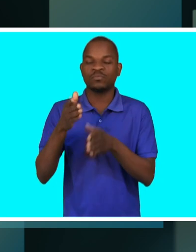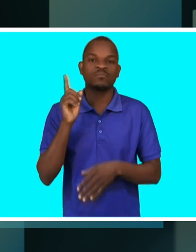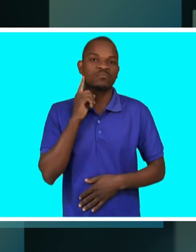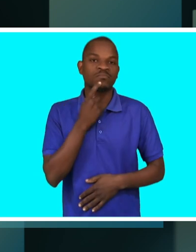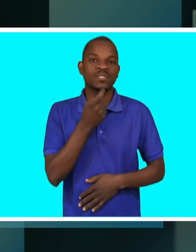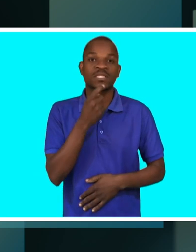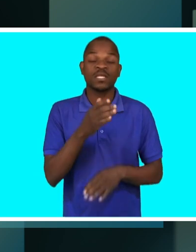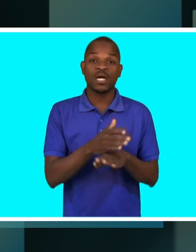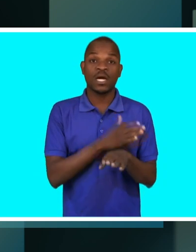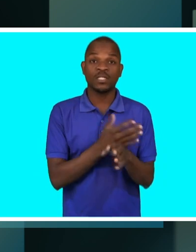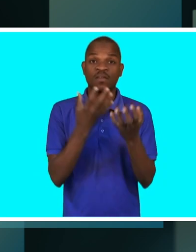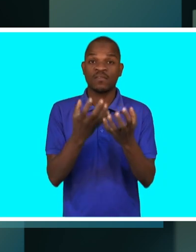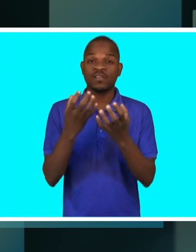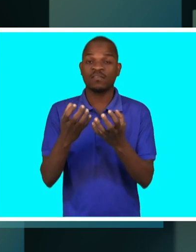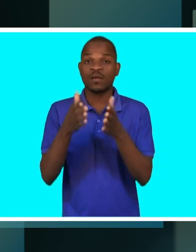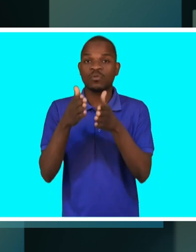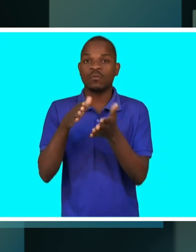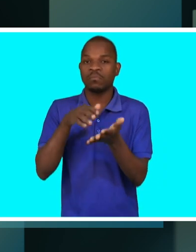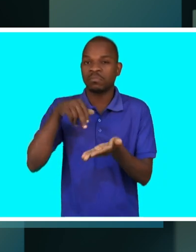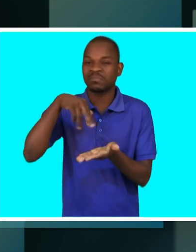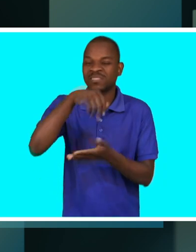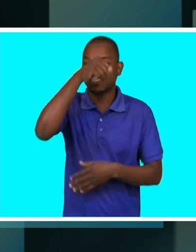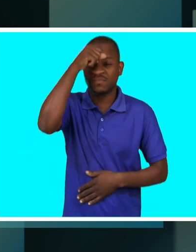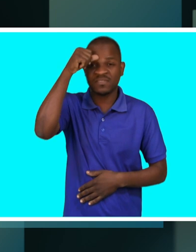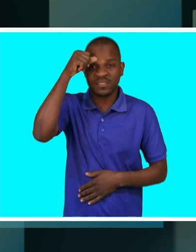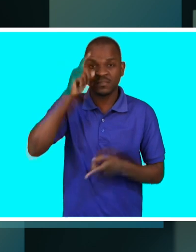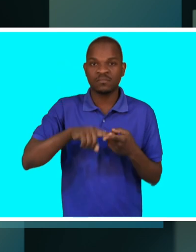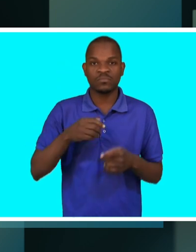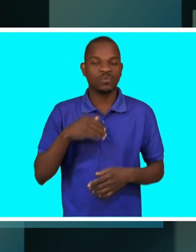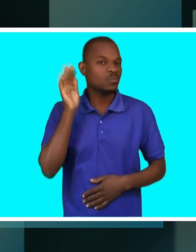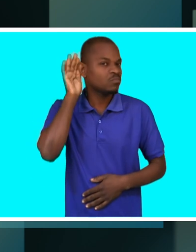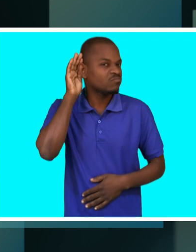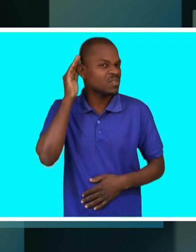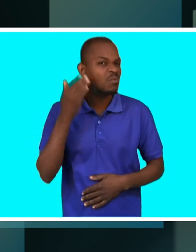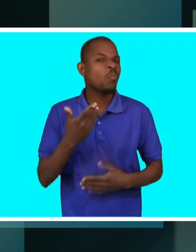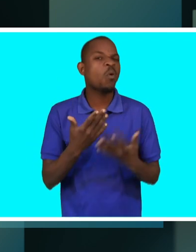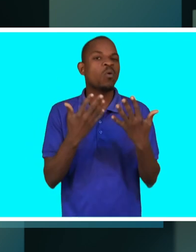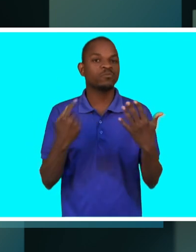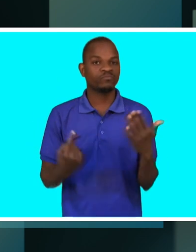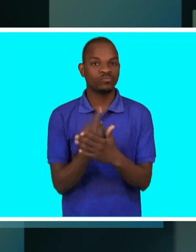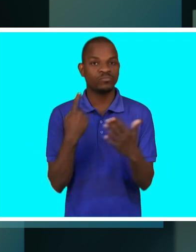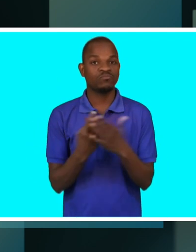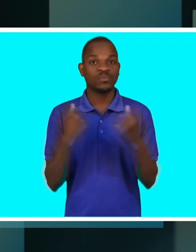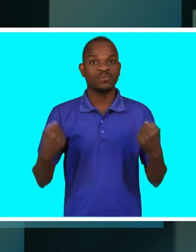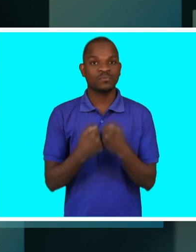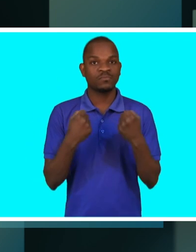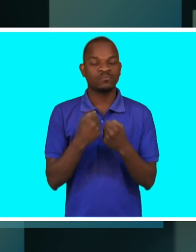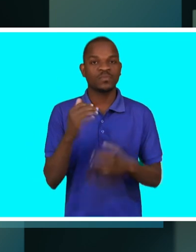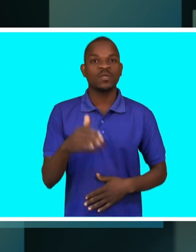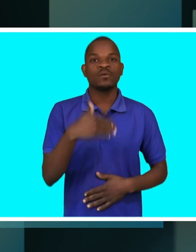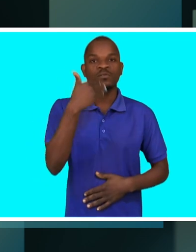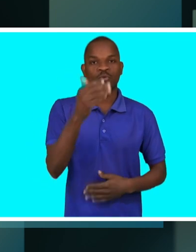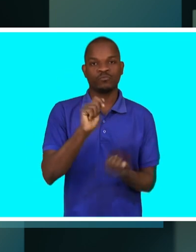estarem estes aqui, para atravessar não era fácil. Eu já acompanhei muitos acidentes aqui mesmo. Mas ultimamente, mal que elas